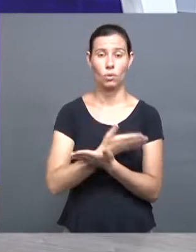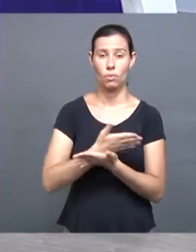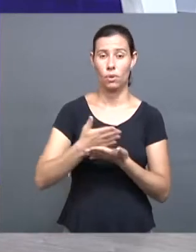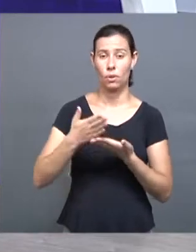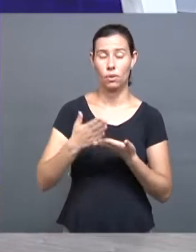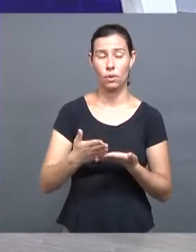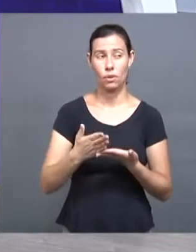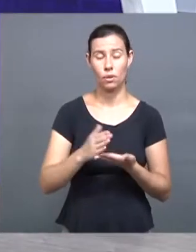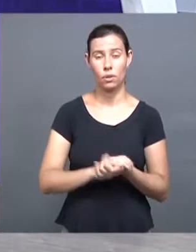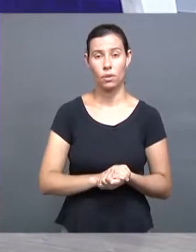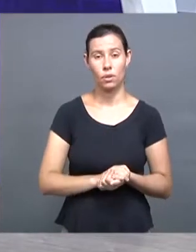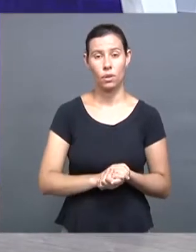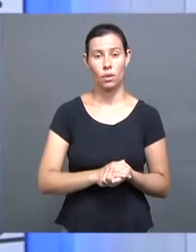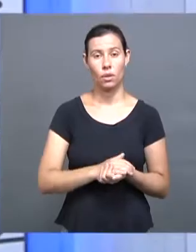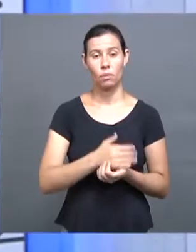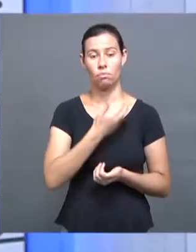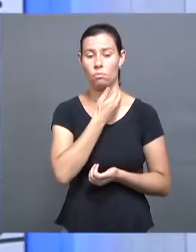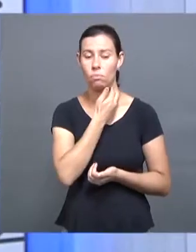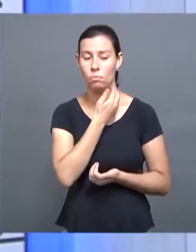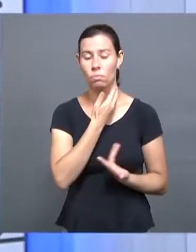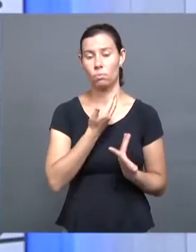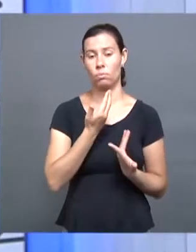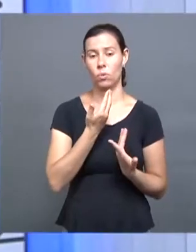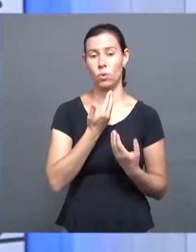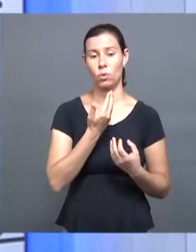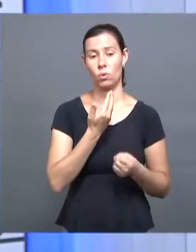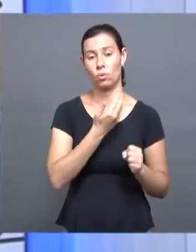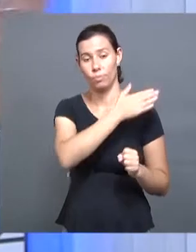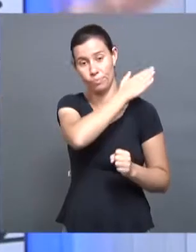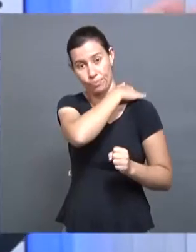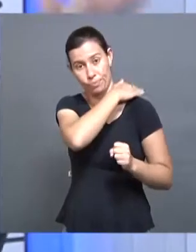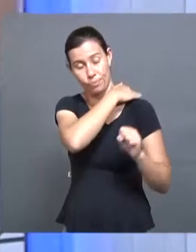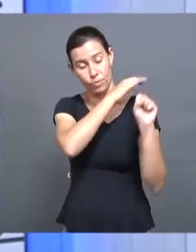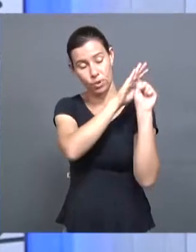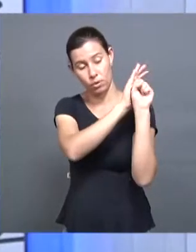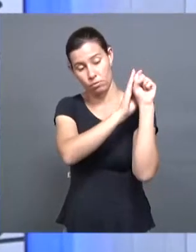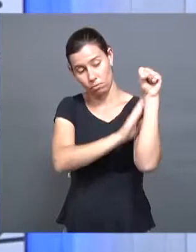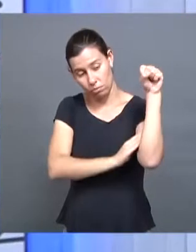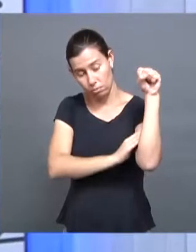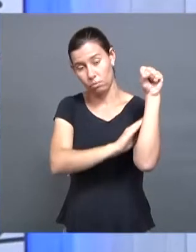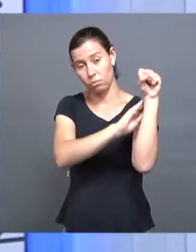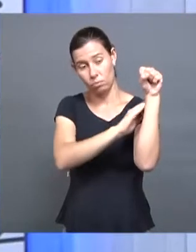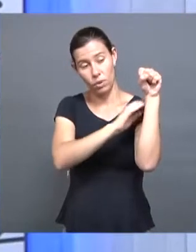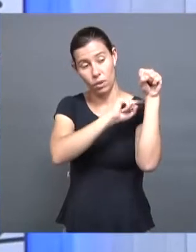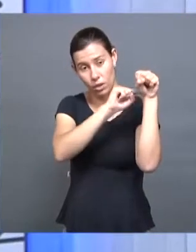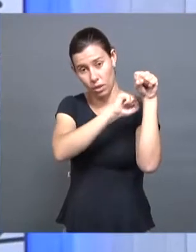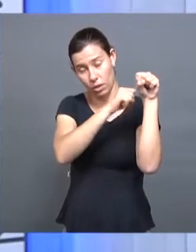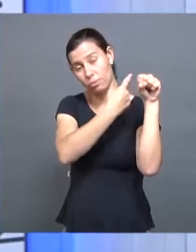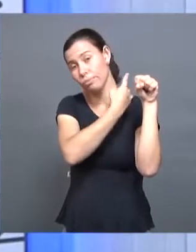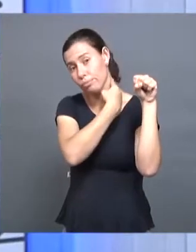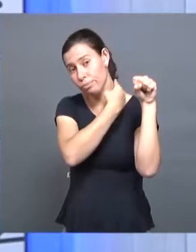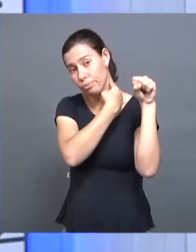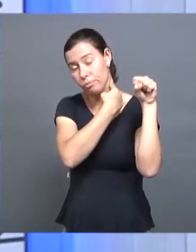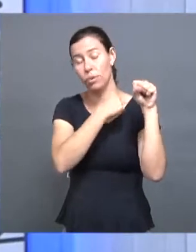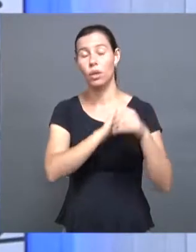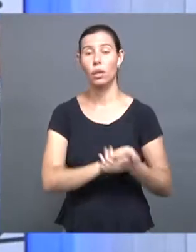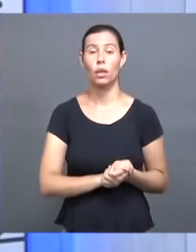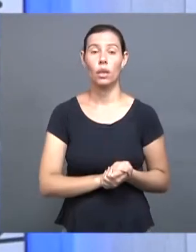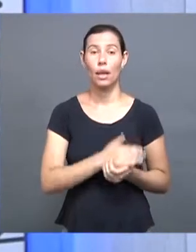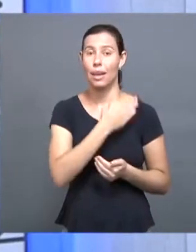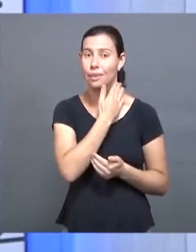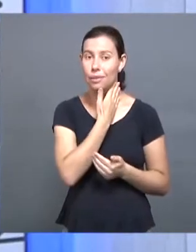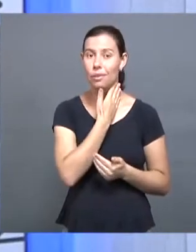por exemplo, é no pescoço, a cervical, a cefaleia cervicogênica, que vem do pescoço, e o pescoço é uma região